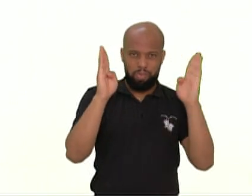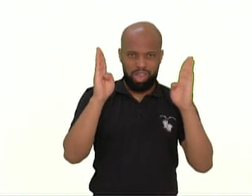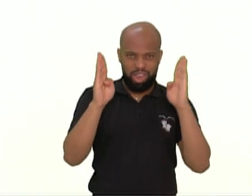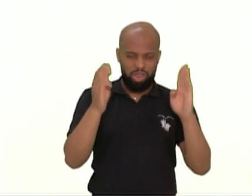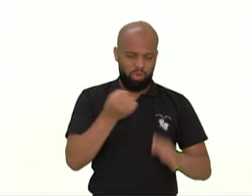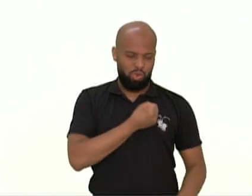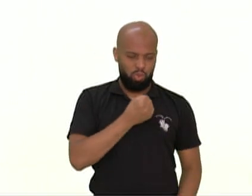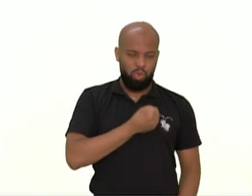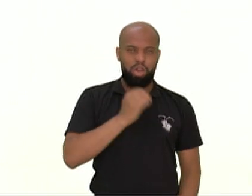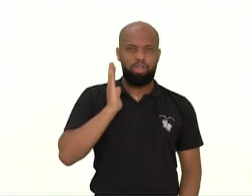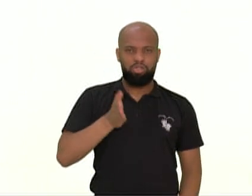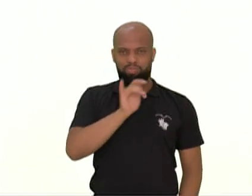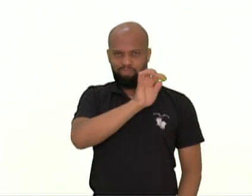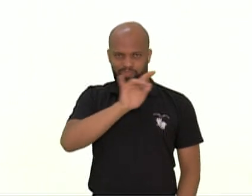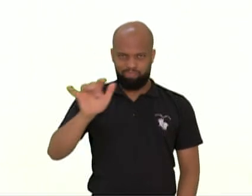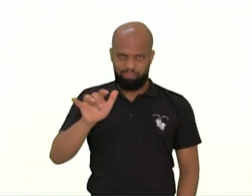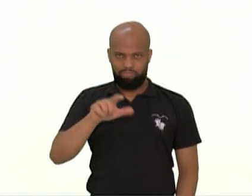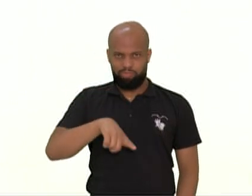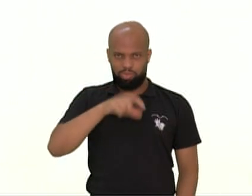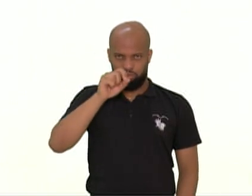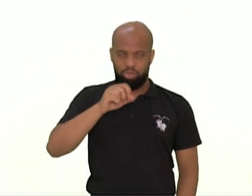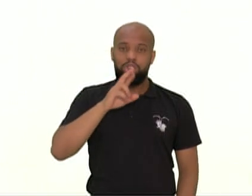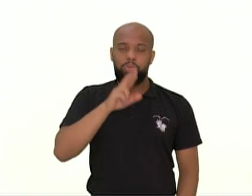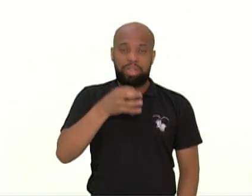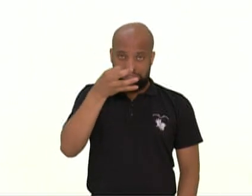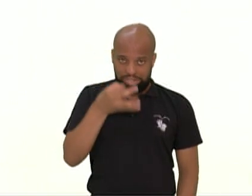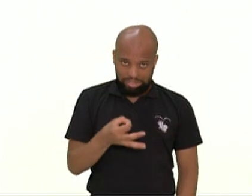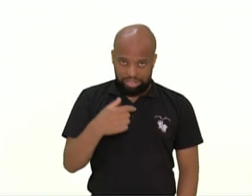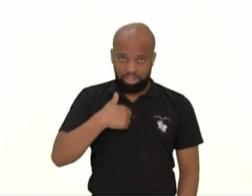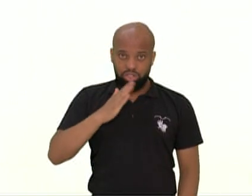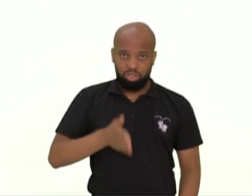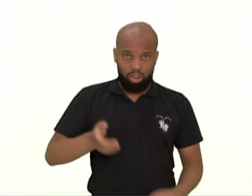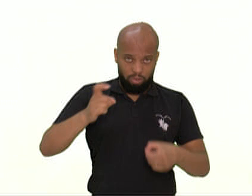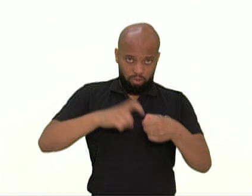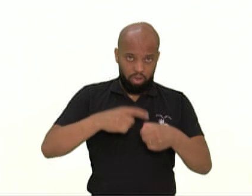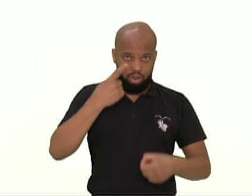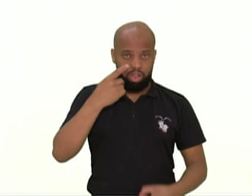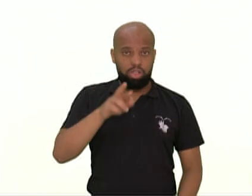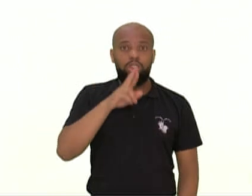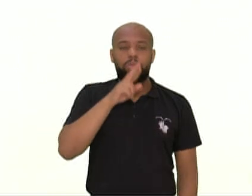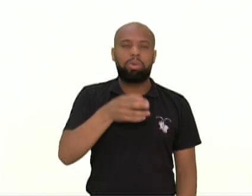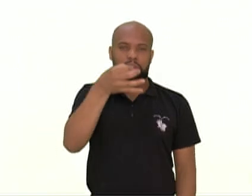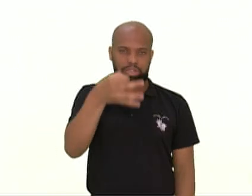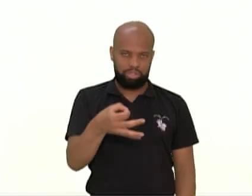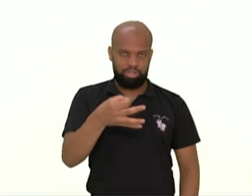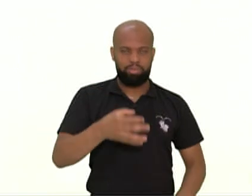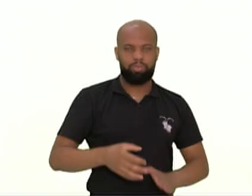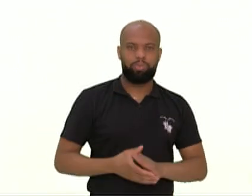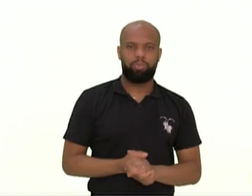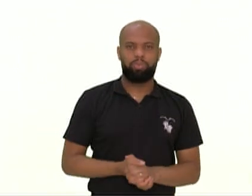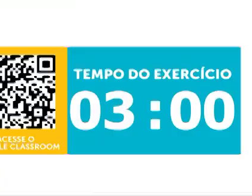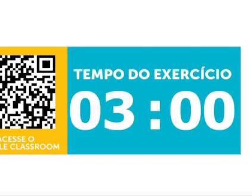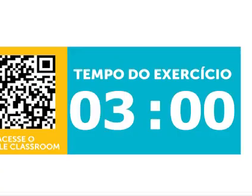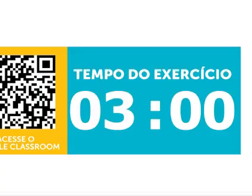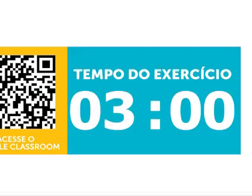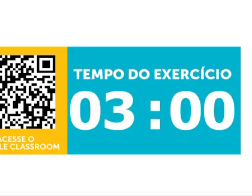do ventre livre e do sexagenário. Vocês vão ter um tempinho aí para pensar e eu já volto com a alternativa correta.